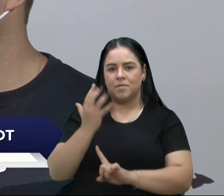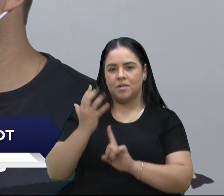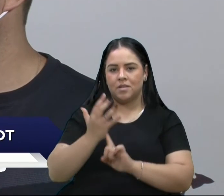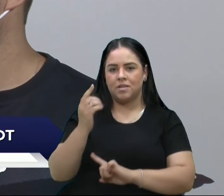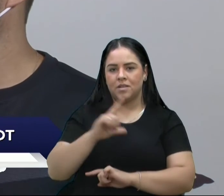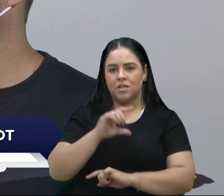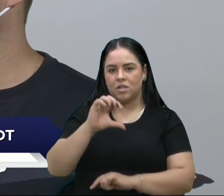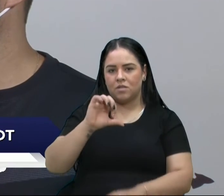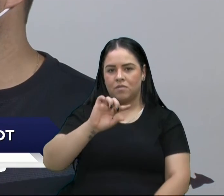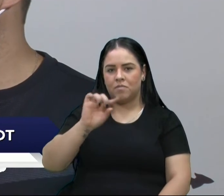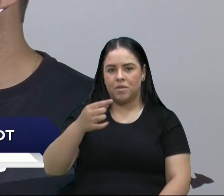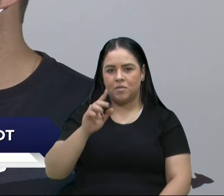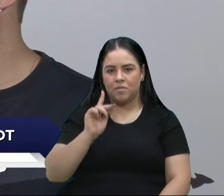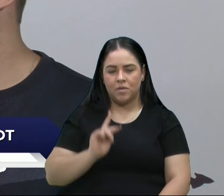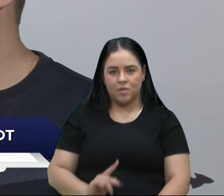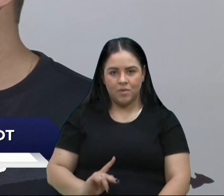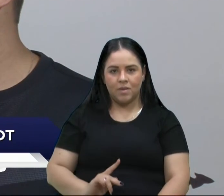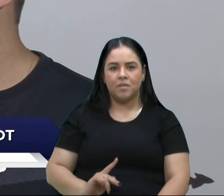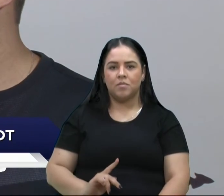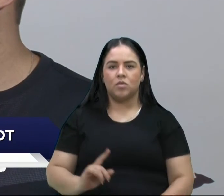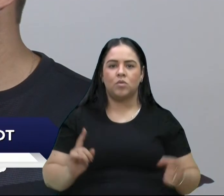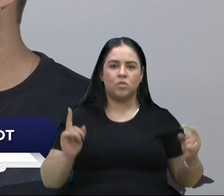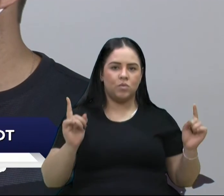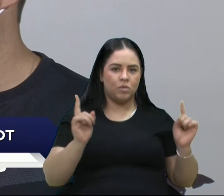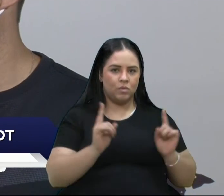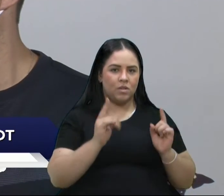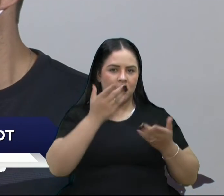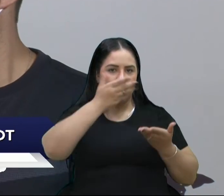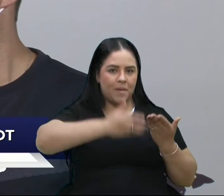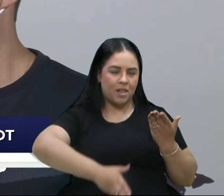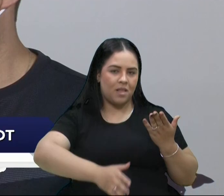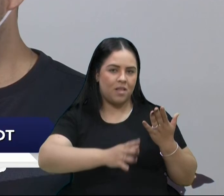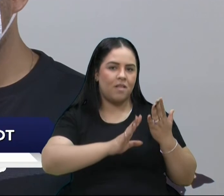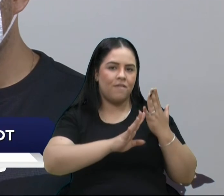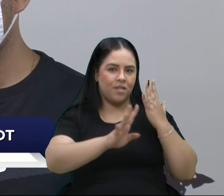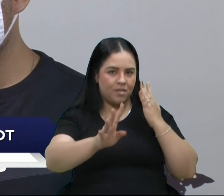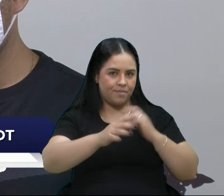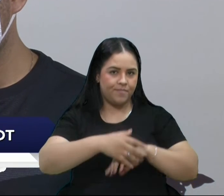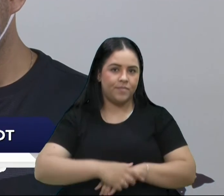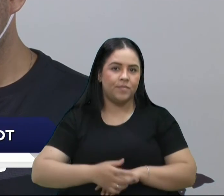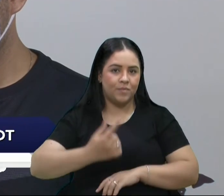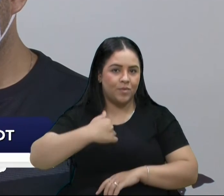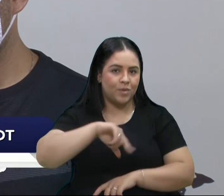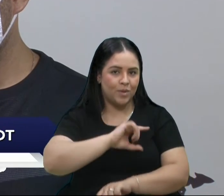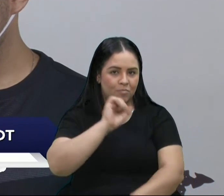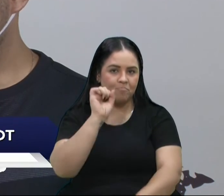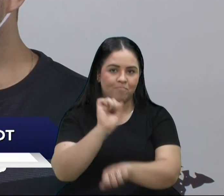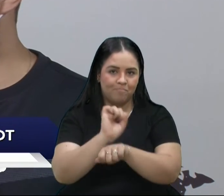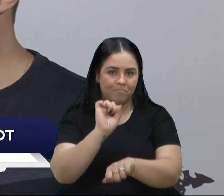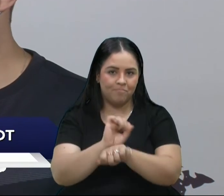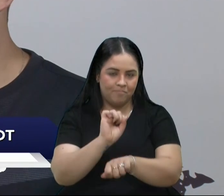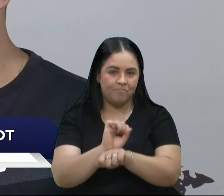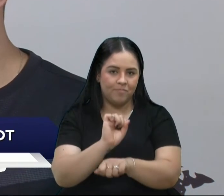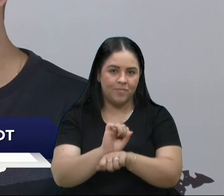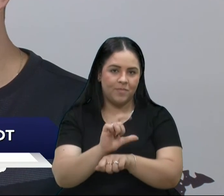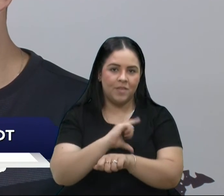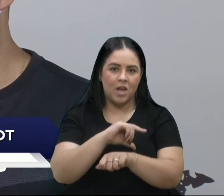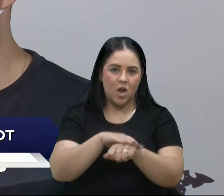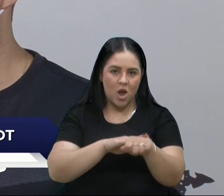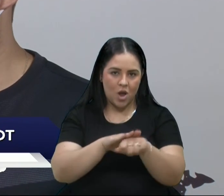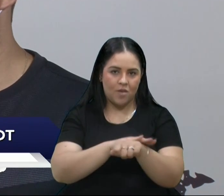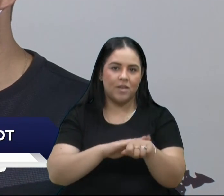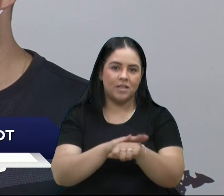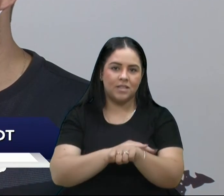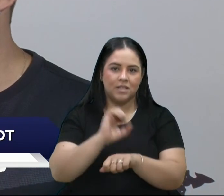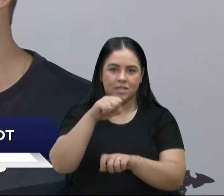mil pessoas, que minimizar esse déficit da lista de espera, né? Então, nós esperamos que haja o diálogo,